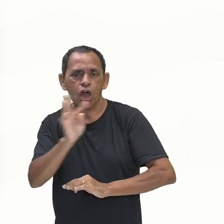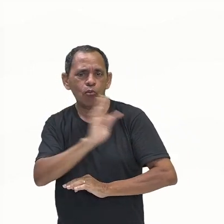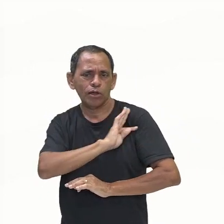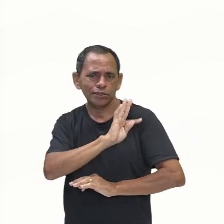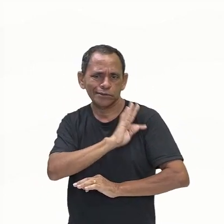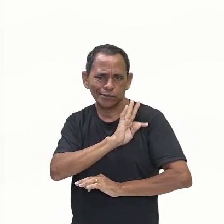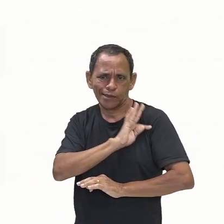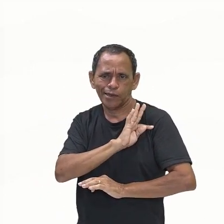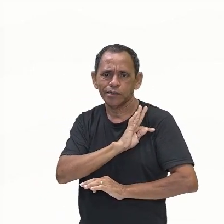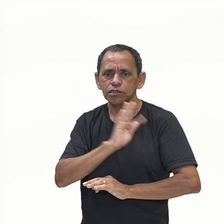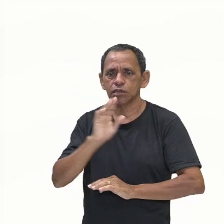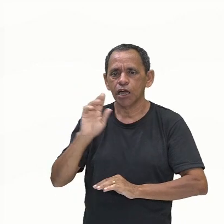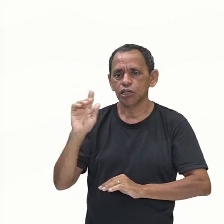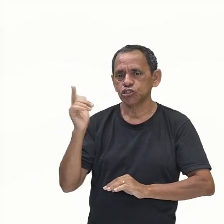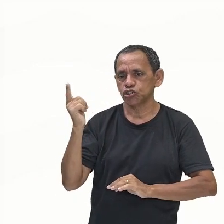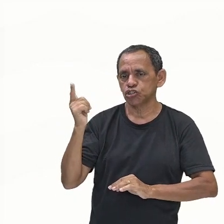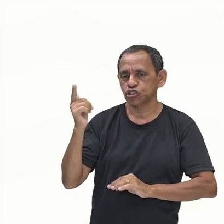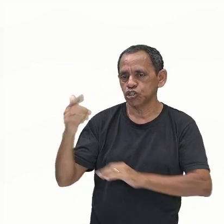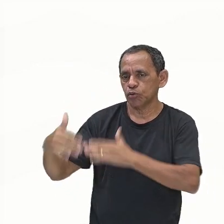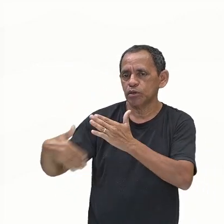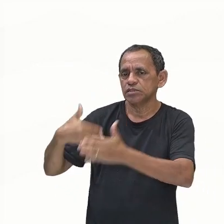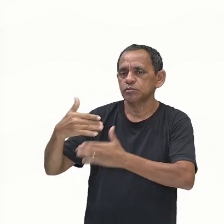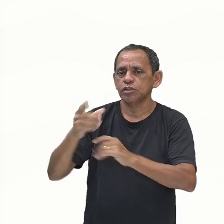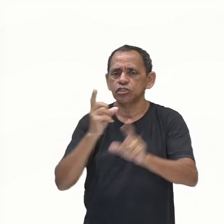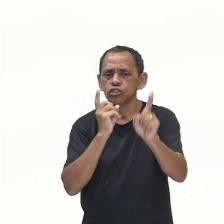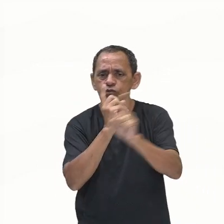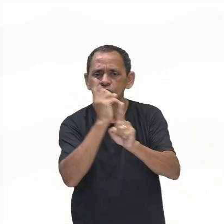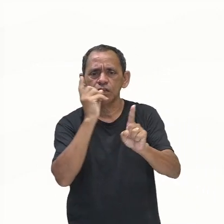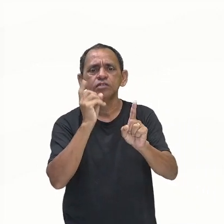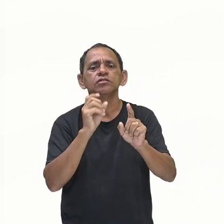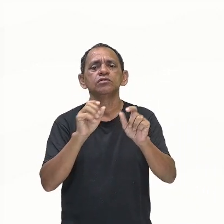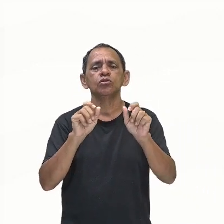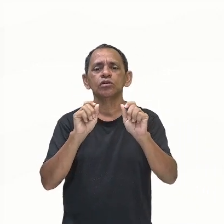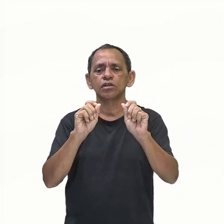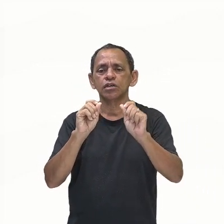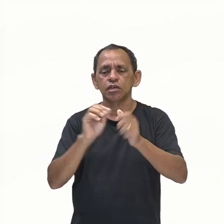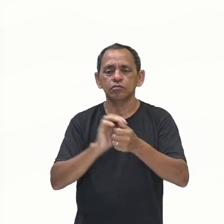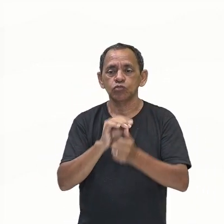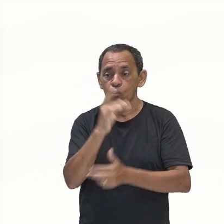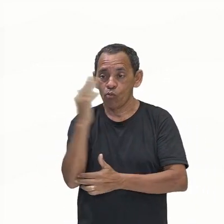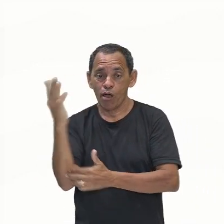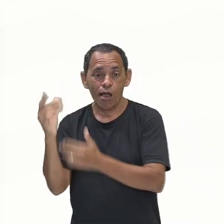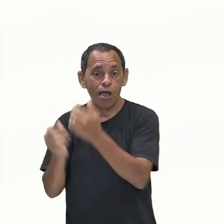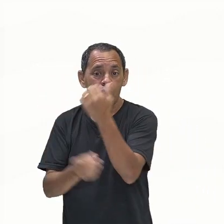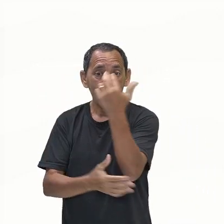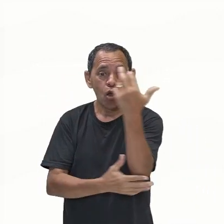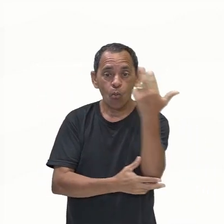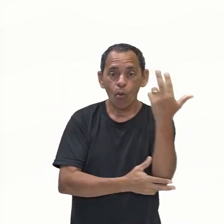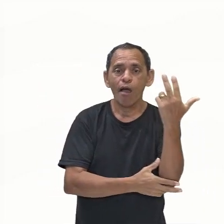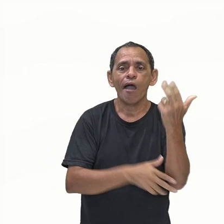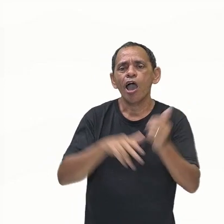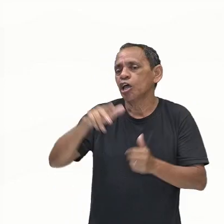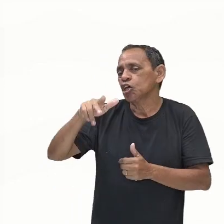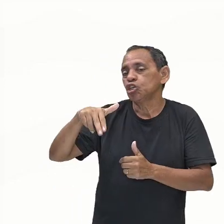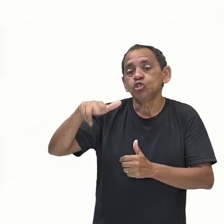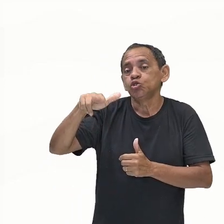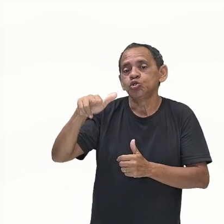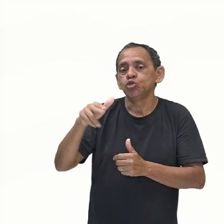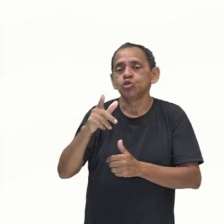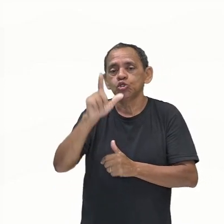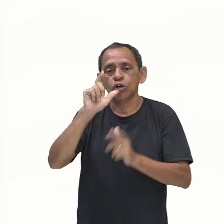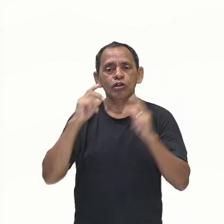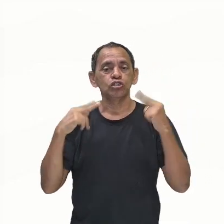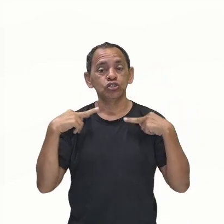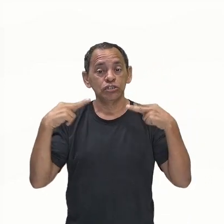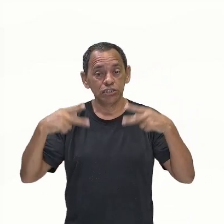geoprocessamento, identificasse mata virgem, regiões de mata que são bem exploradas, as